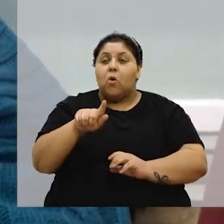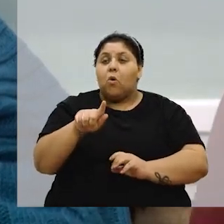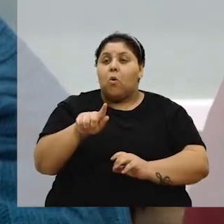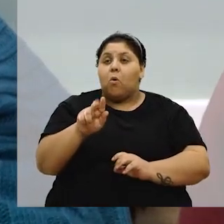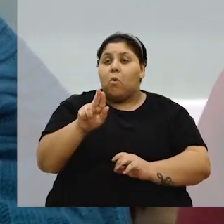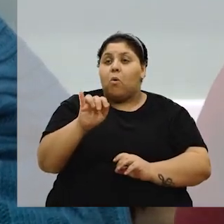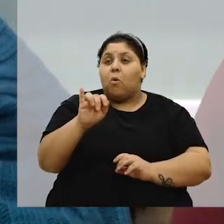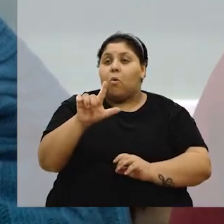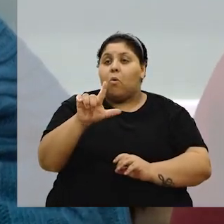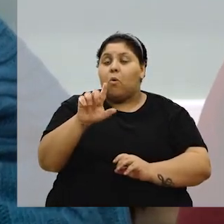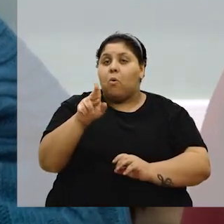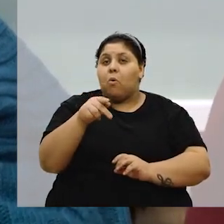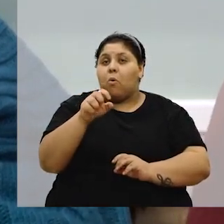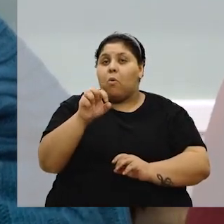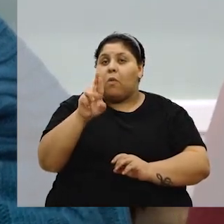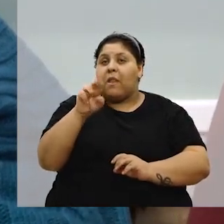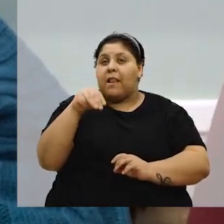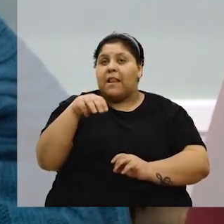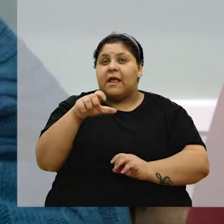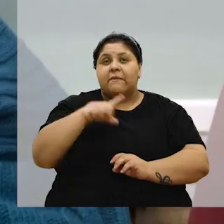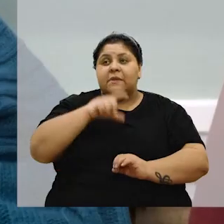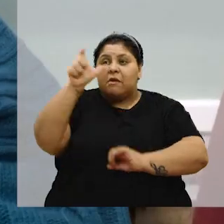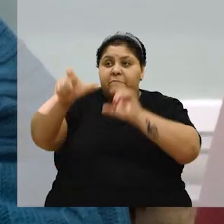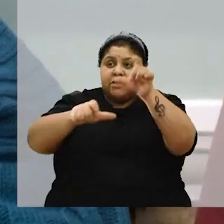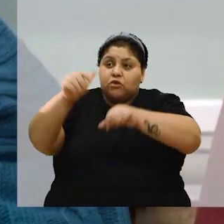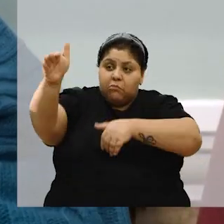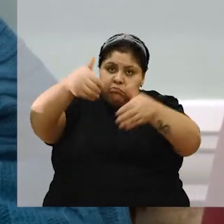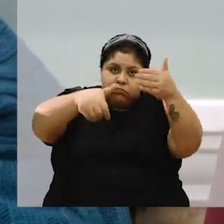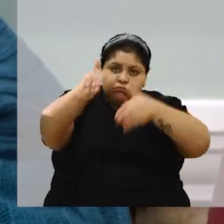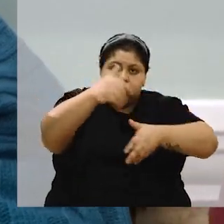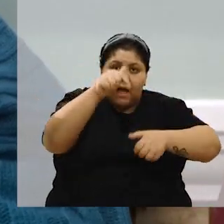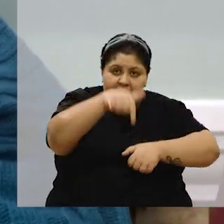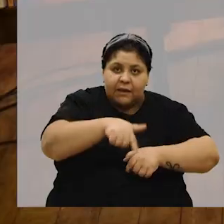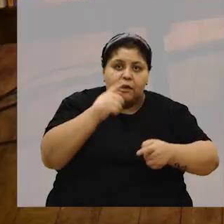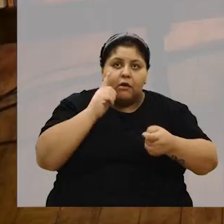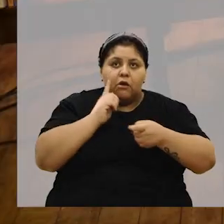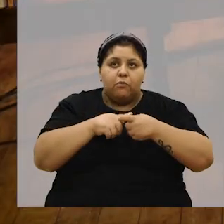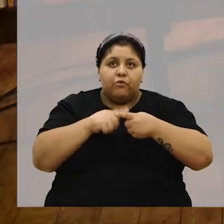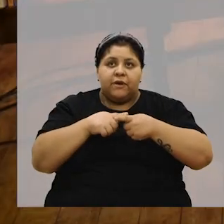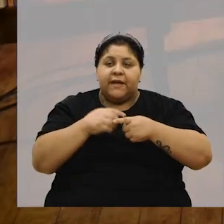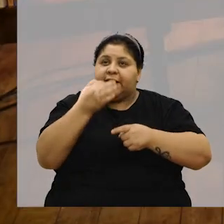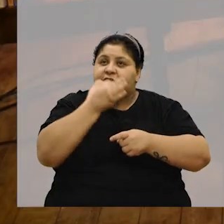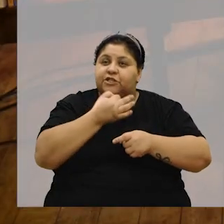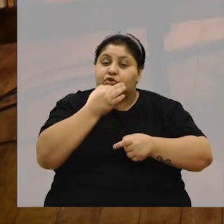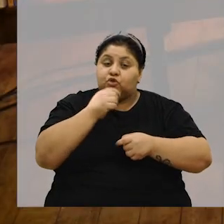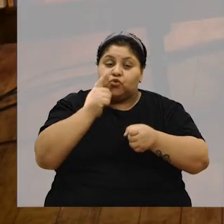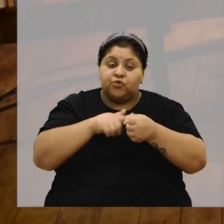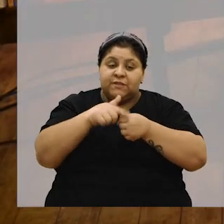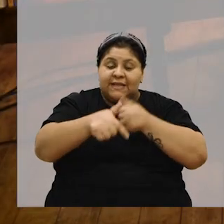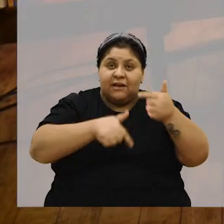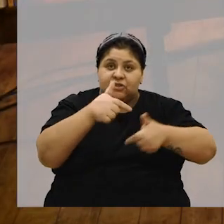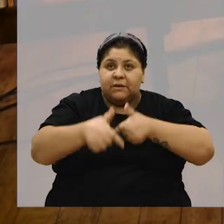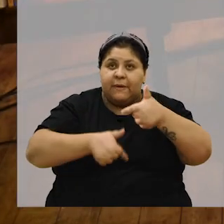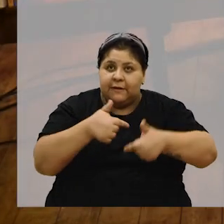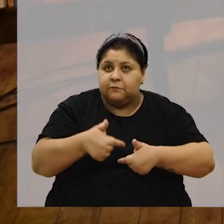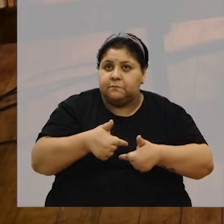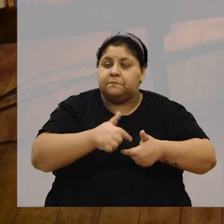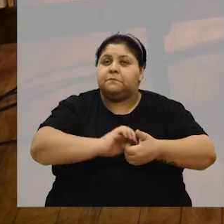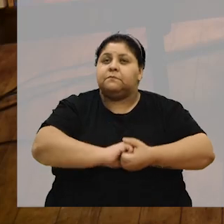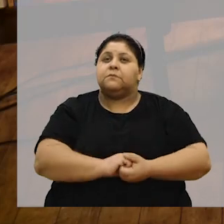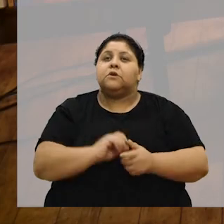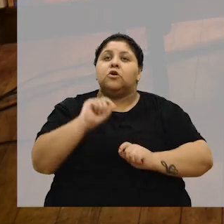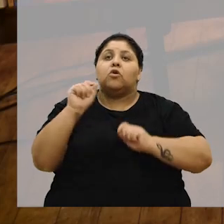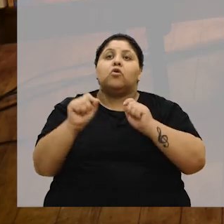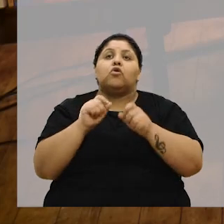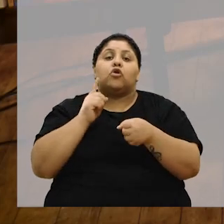Caxias, como o Guilherme falou, recebe muita gente de fora que vem para cá para trabalhar, porque é uma cidade de trabalho, eles vêm aqui, a TV Câmara vai